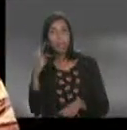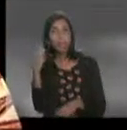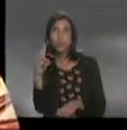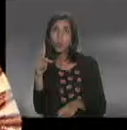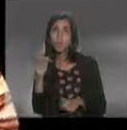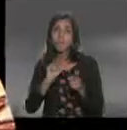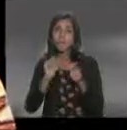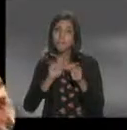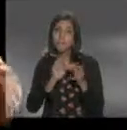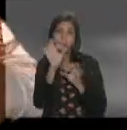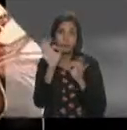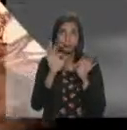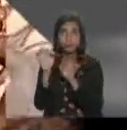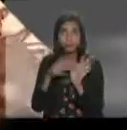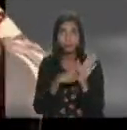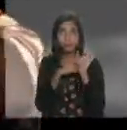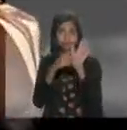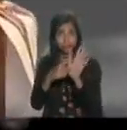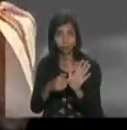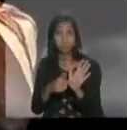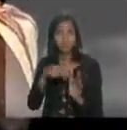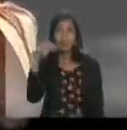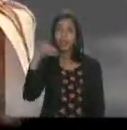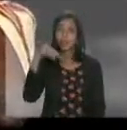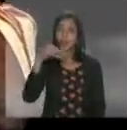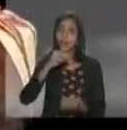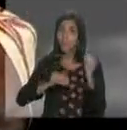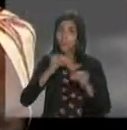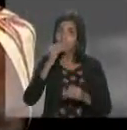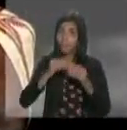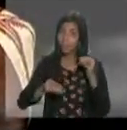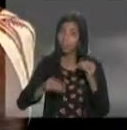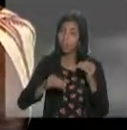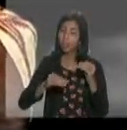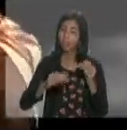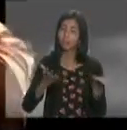a sua obra de arte na abertura da novela das 9.